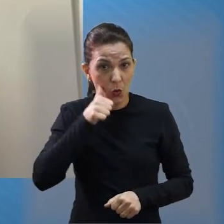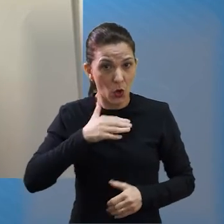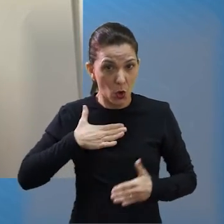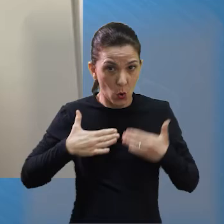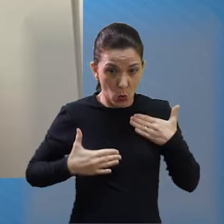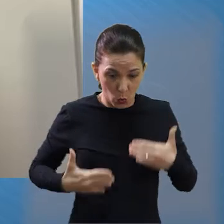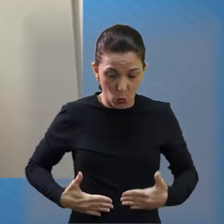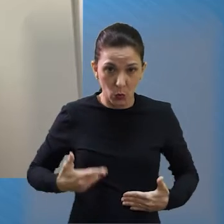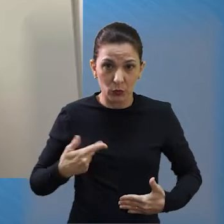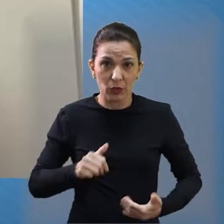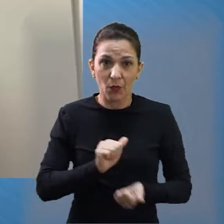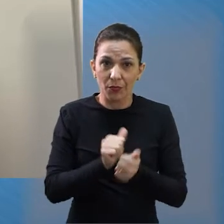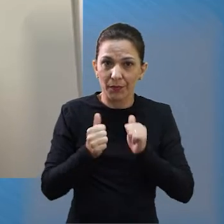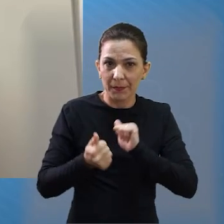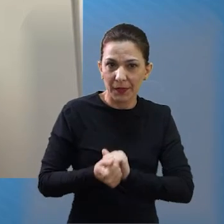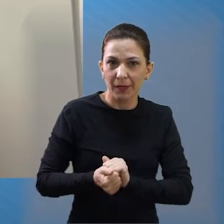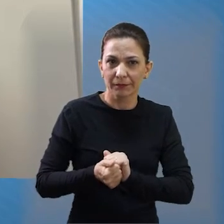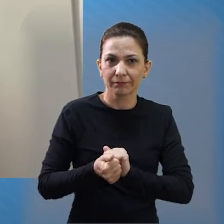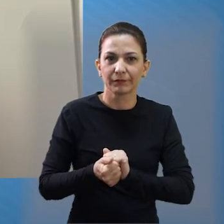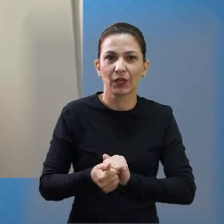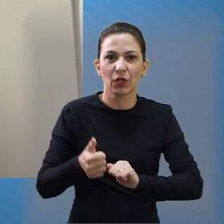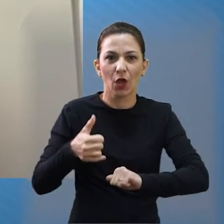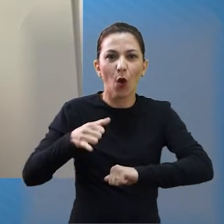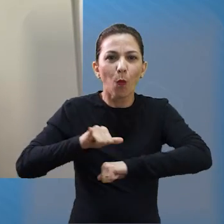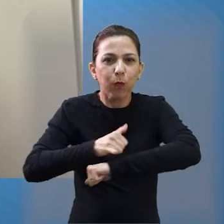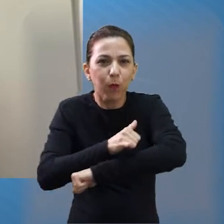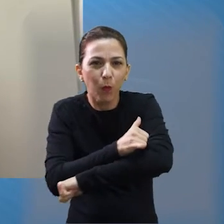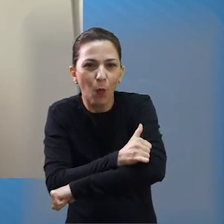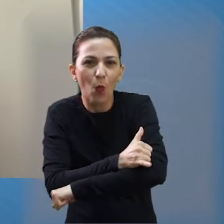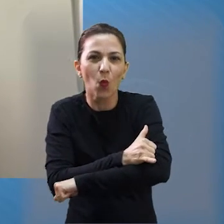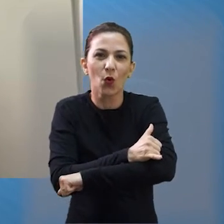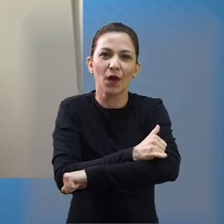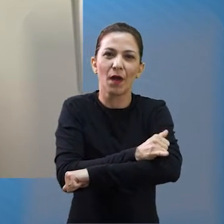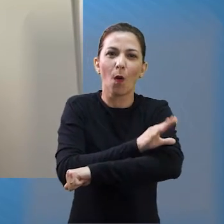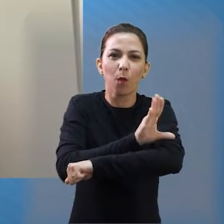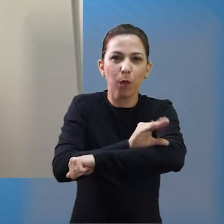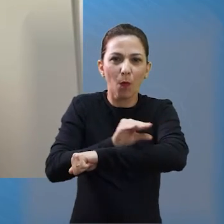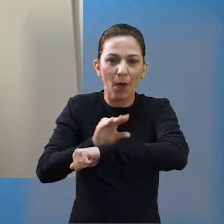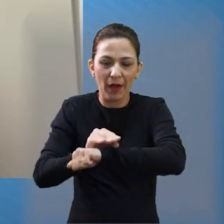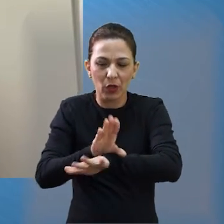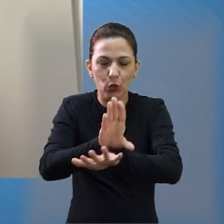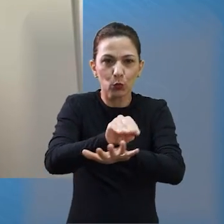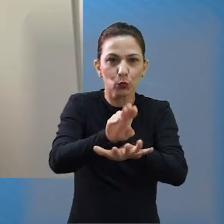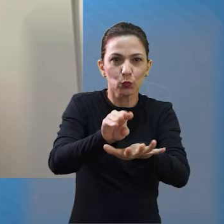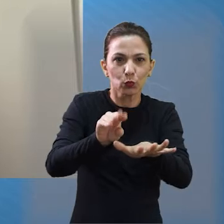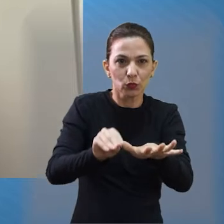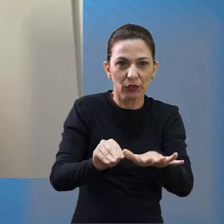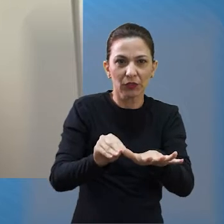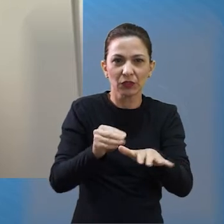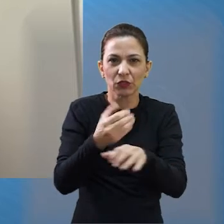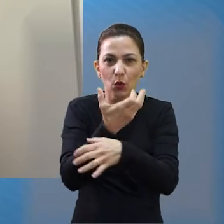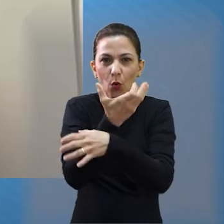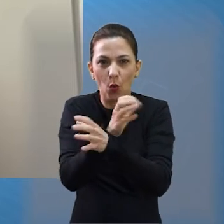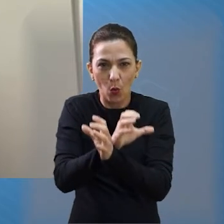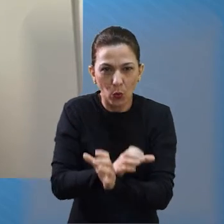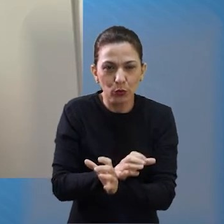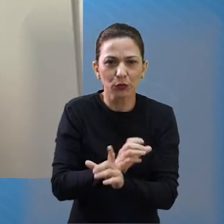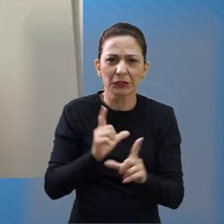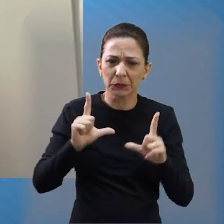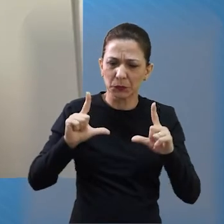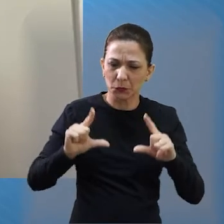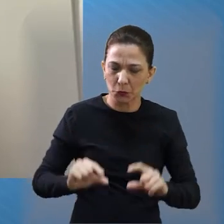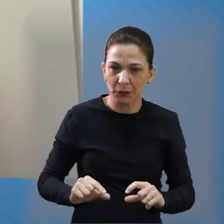pós-cirurgia bariátrica. Por quê? Porque nesse período o corpo dela está todo em readaptação, porque a